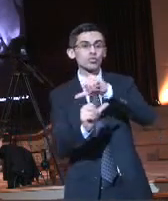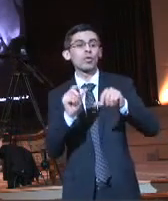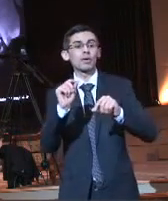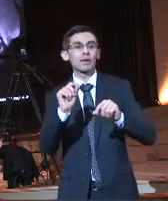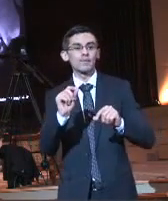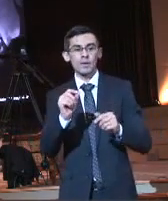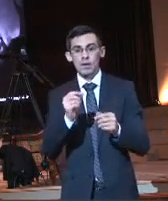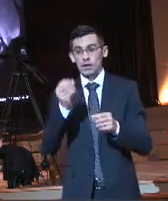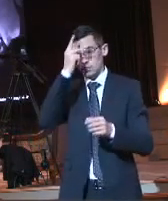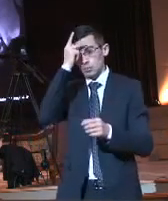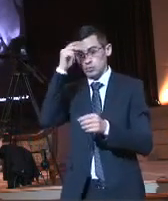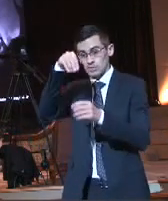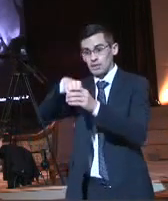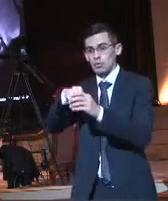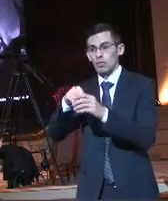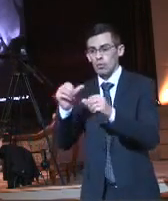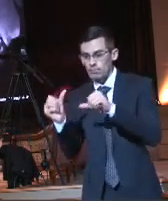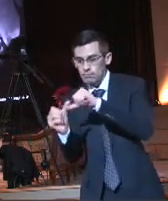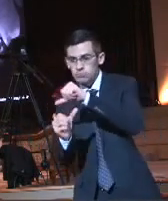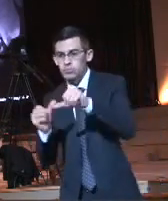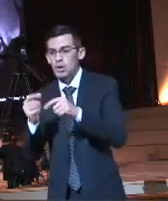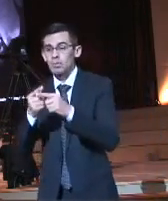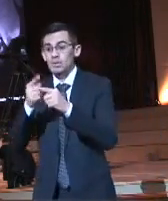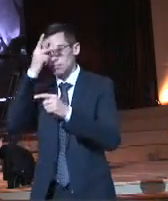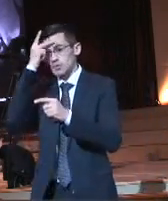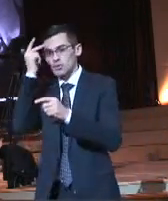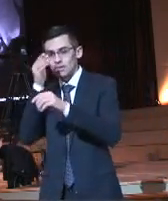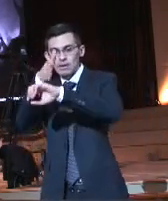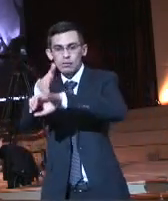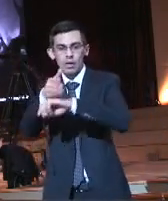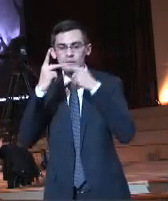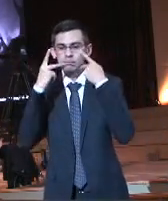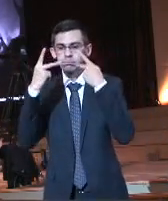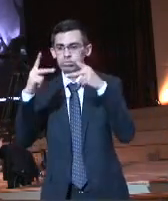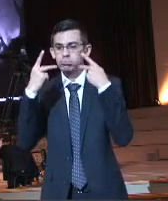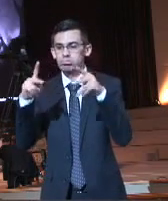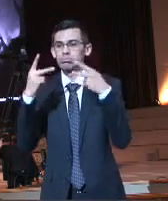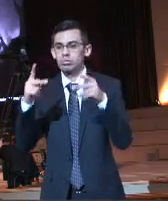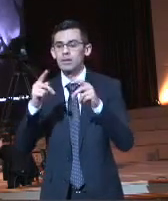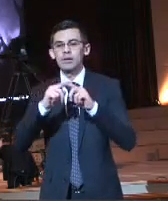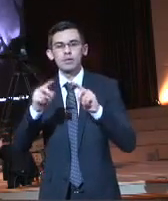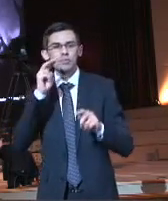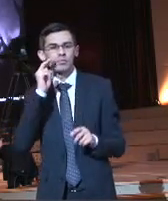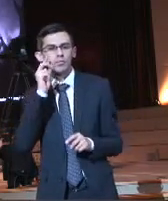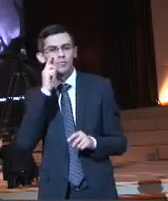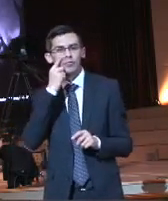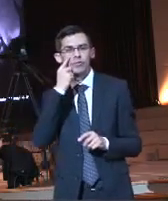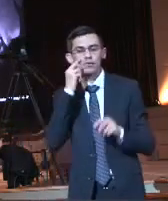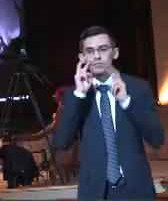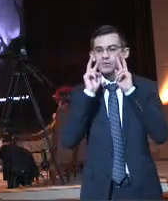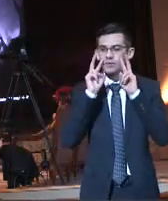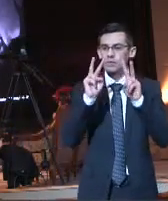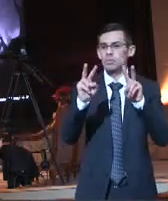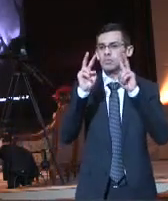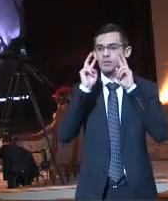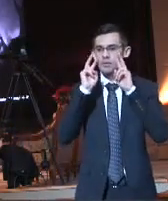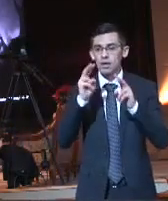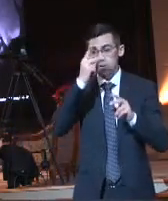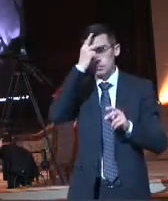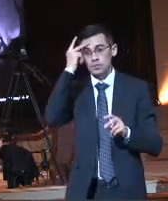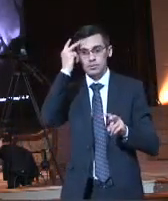de vidas, por causa do poder do Evangelho. E eu fiquei vendo os testemunhos de gente condenada à